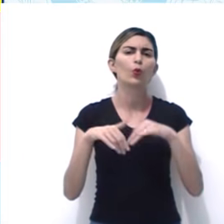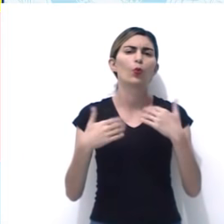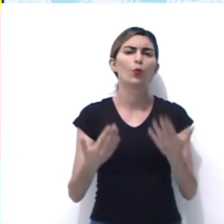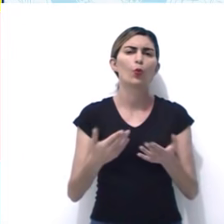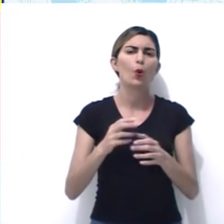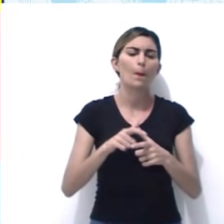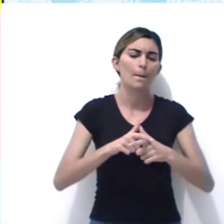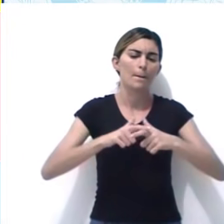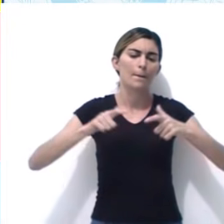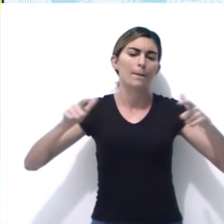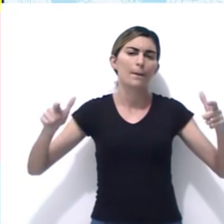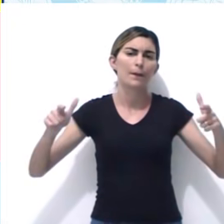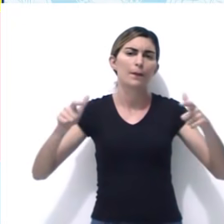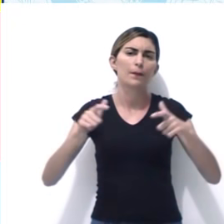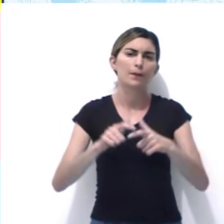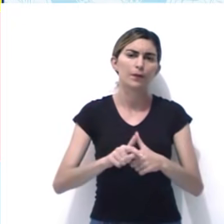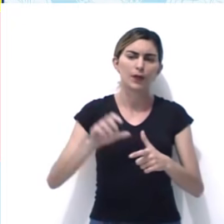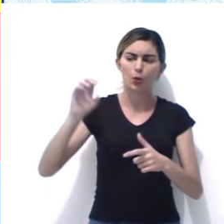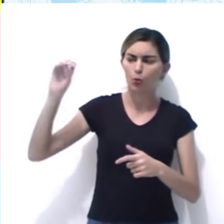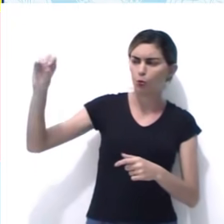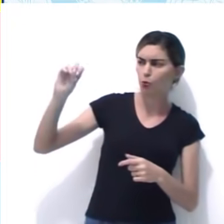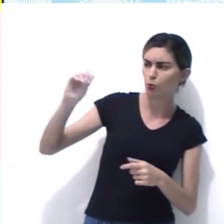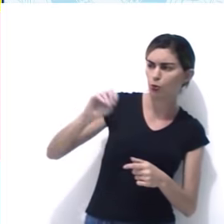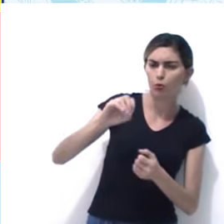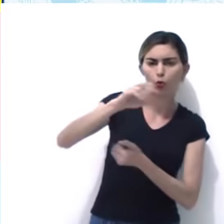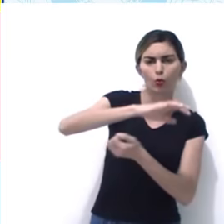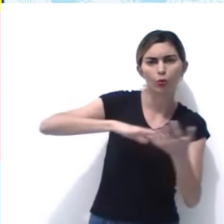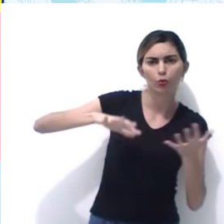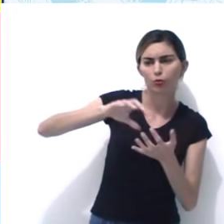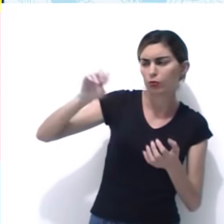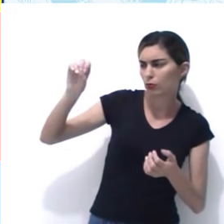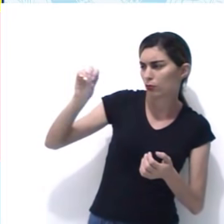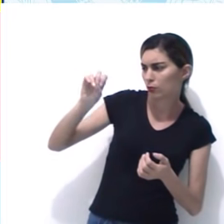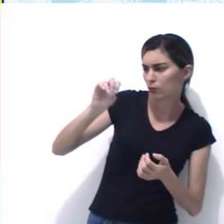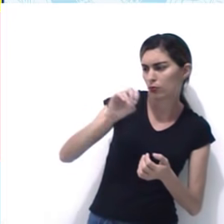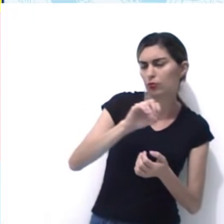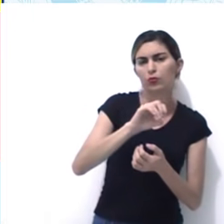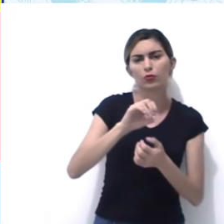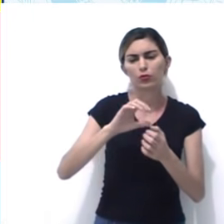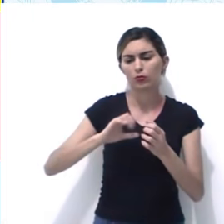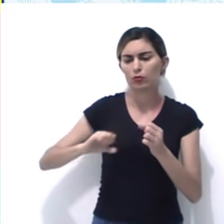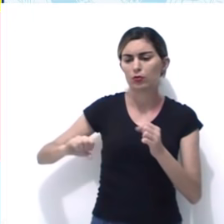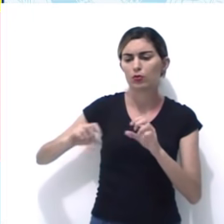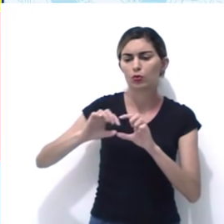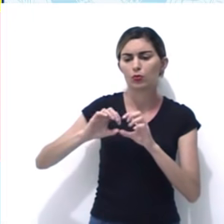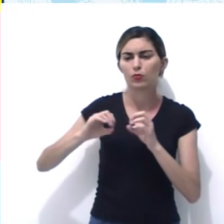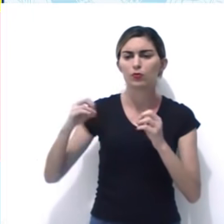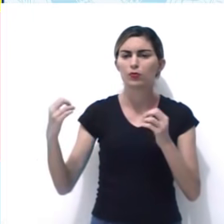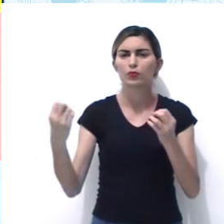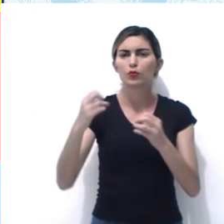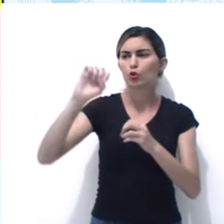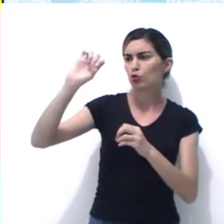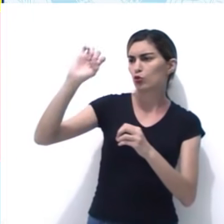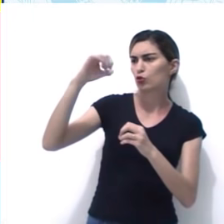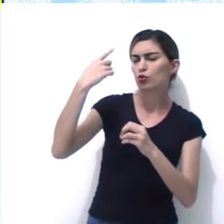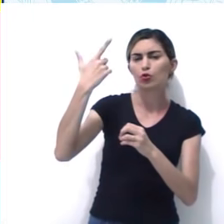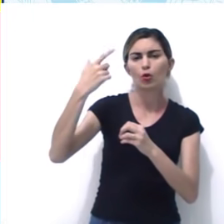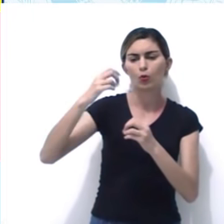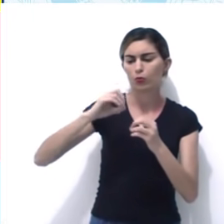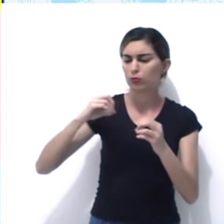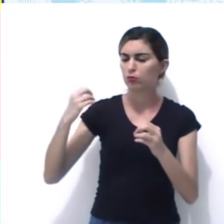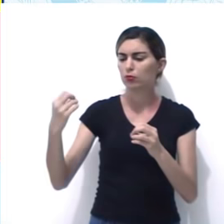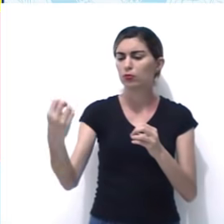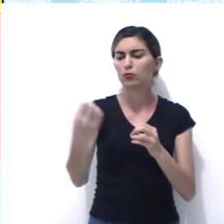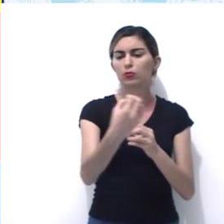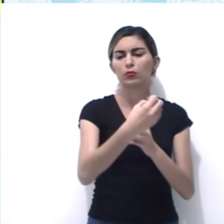maior e o menor planeta do nosso sistema solar tenta identificar aí observando na imagem qual é o